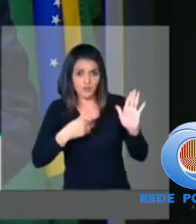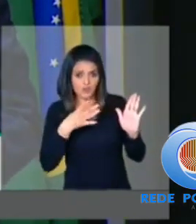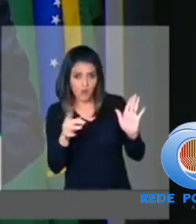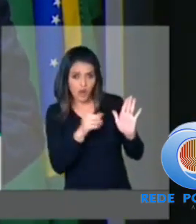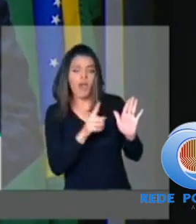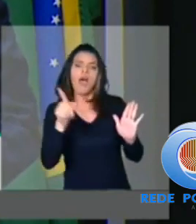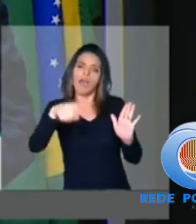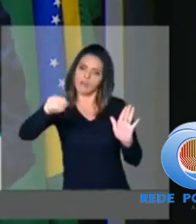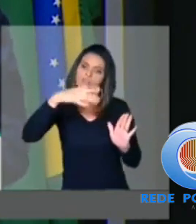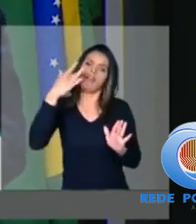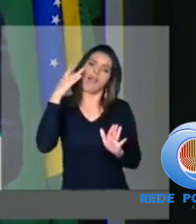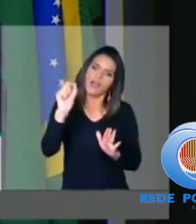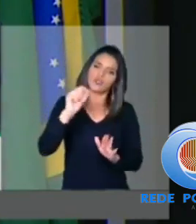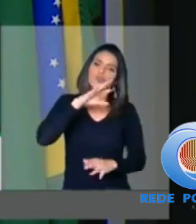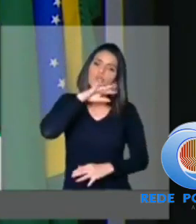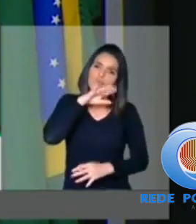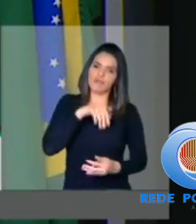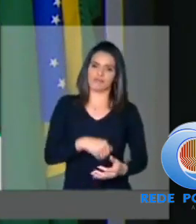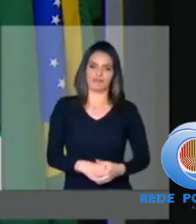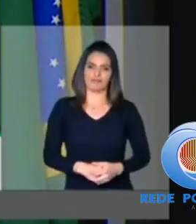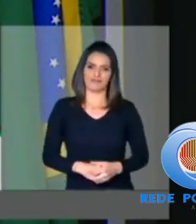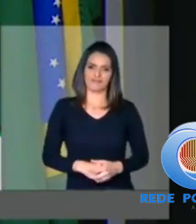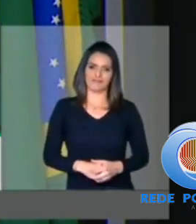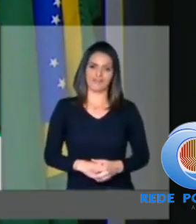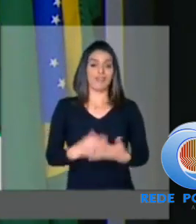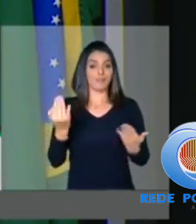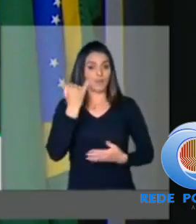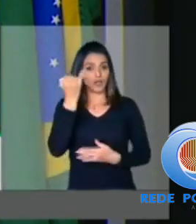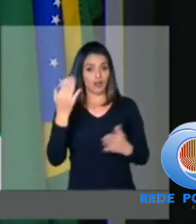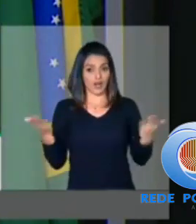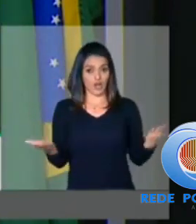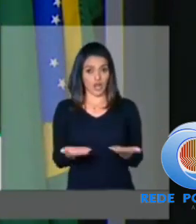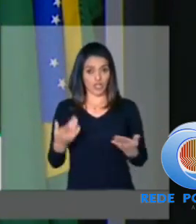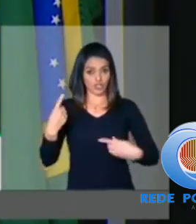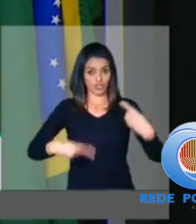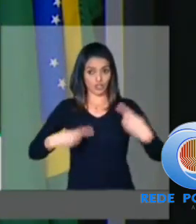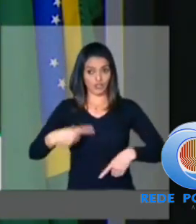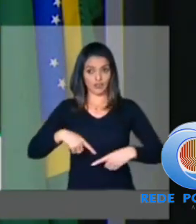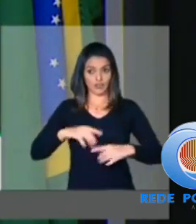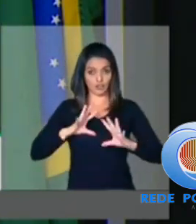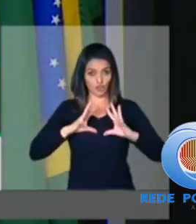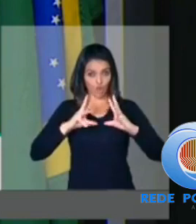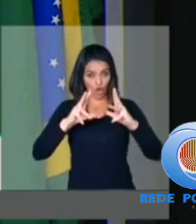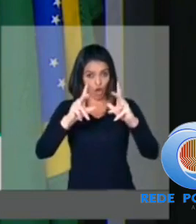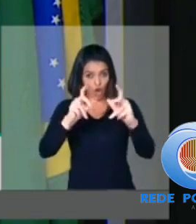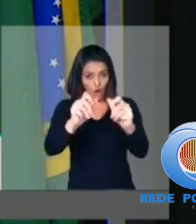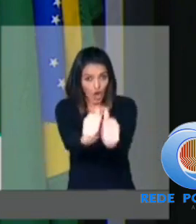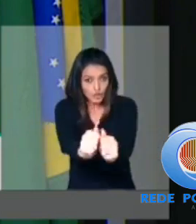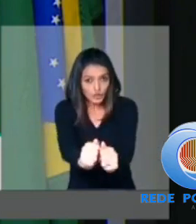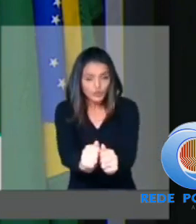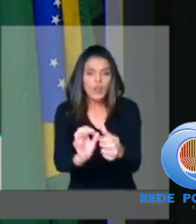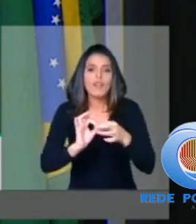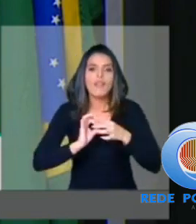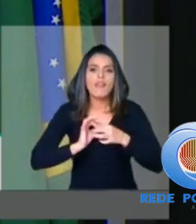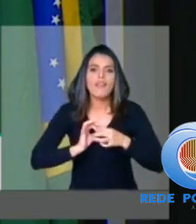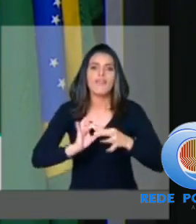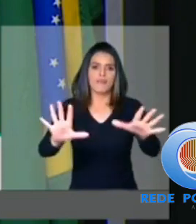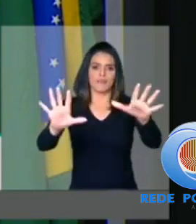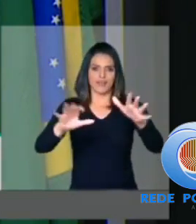E é importante, nesse momento, nós discutirmos aqui que não é para todos a